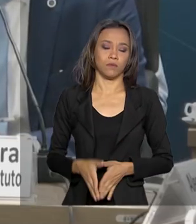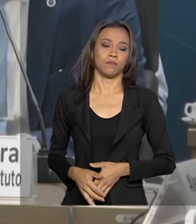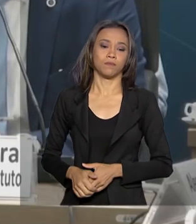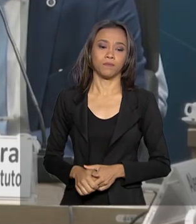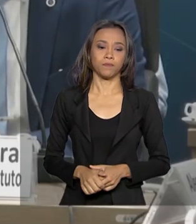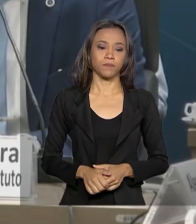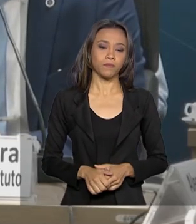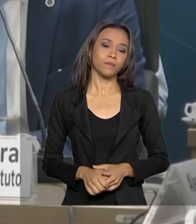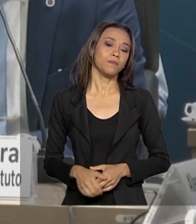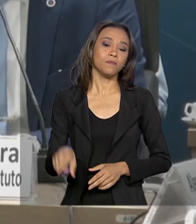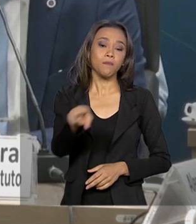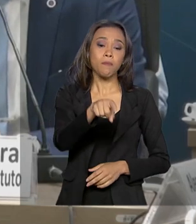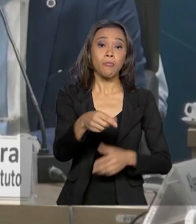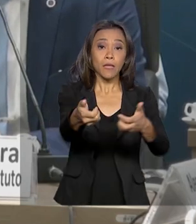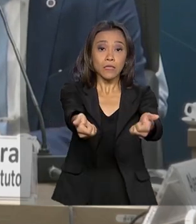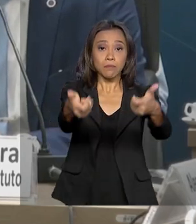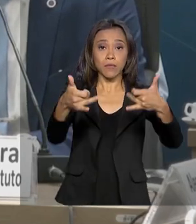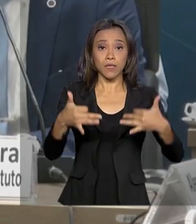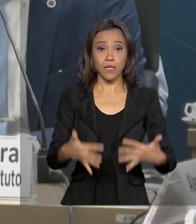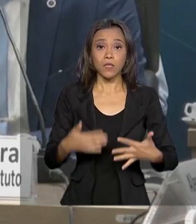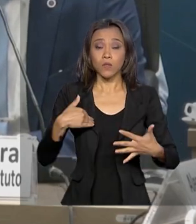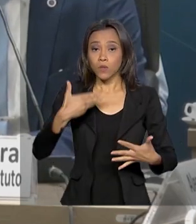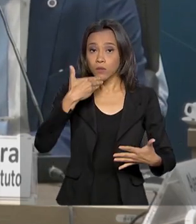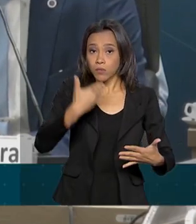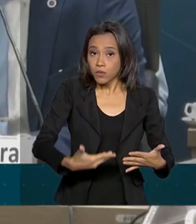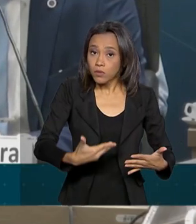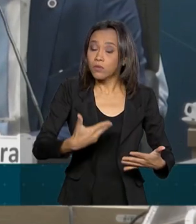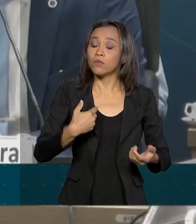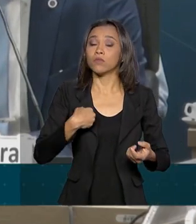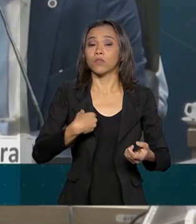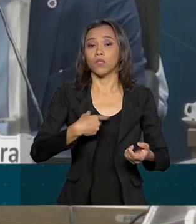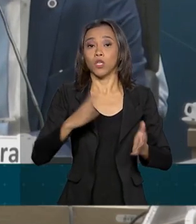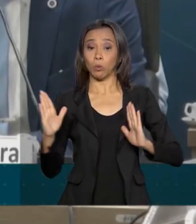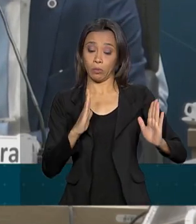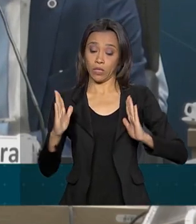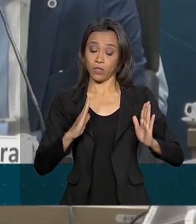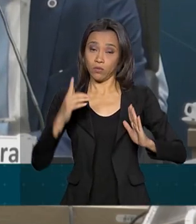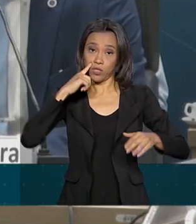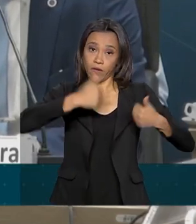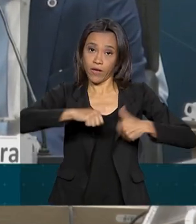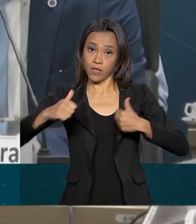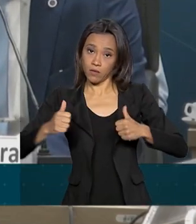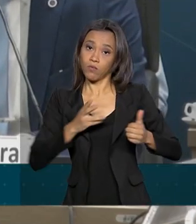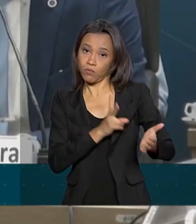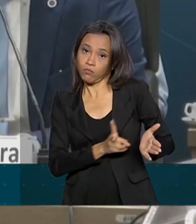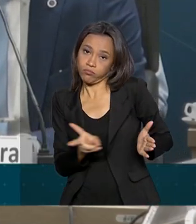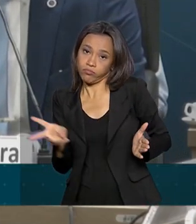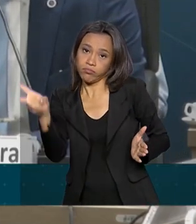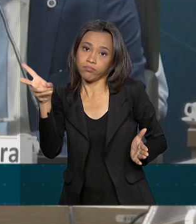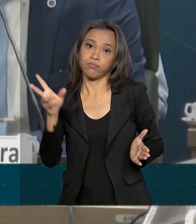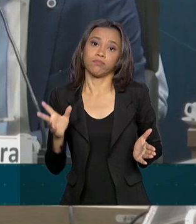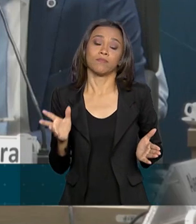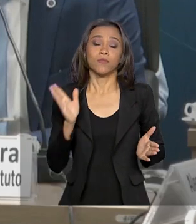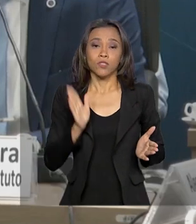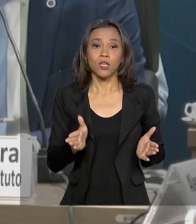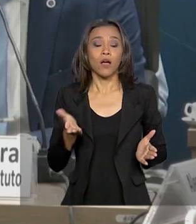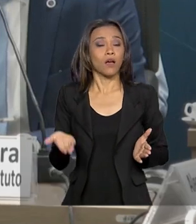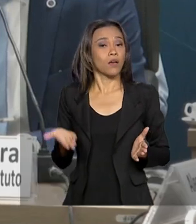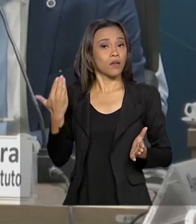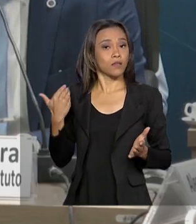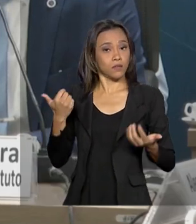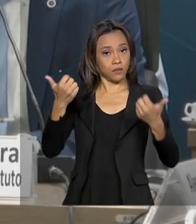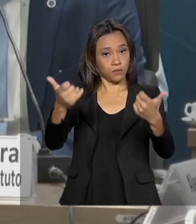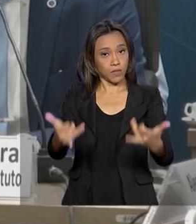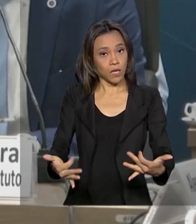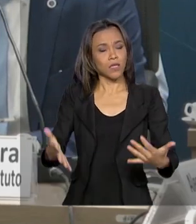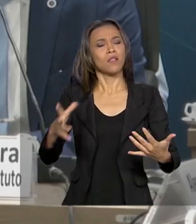Os pedidos e os prazos de análise seguem aumentando. Como relatado, as ações